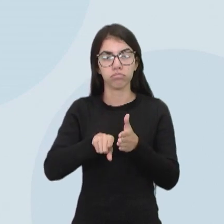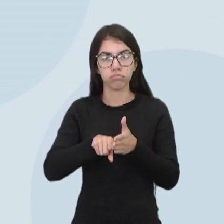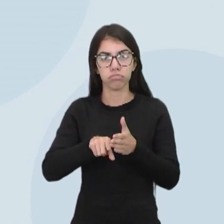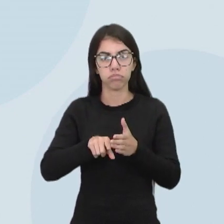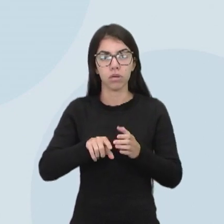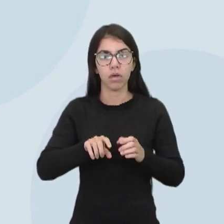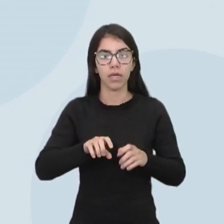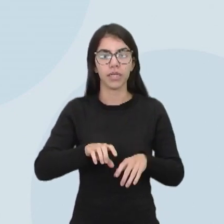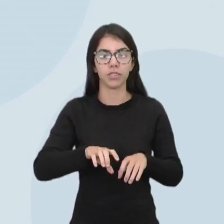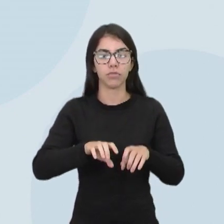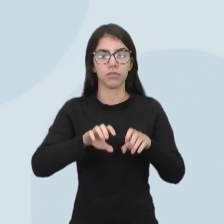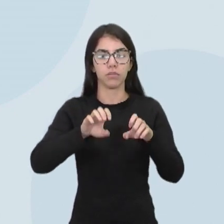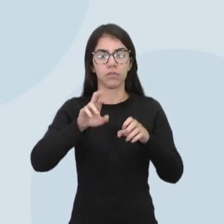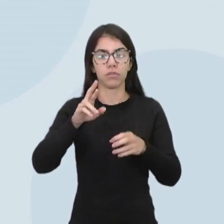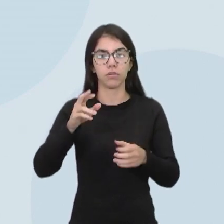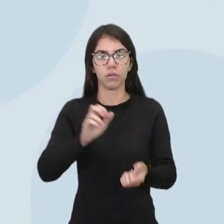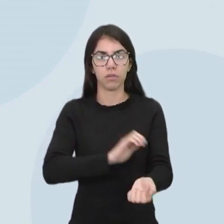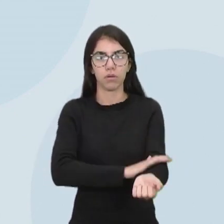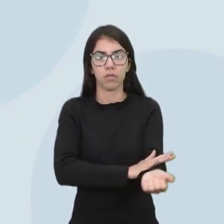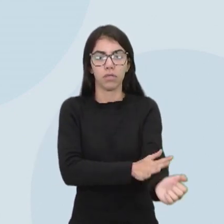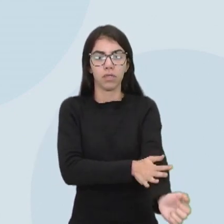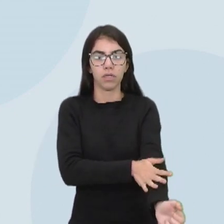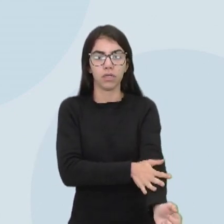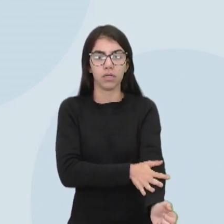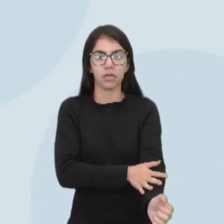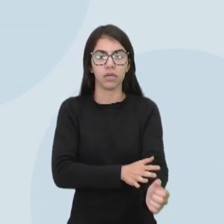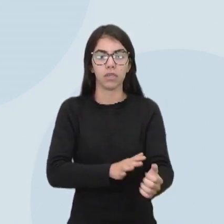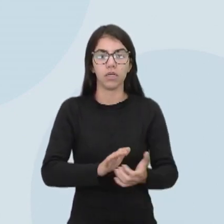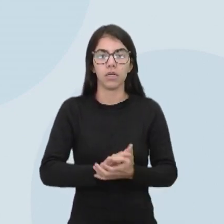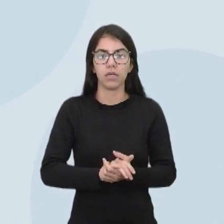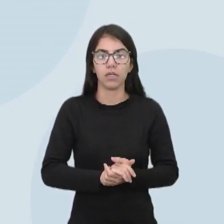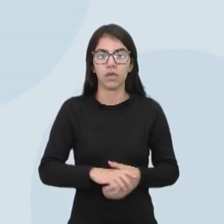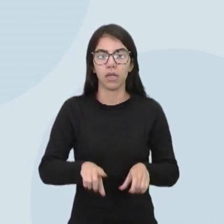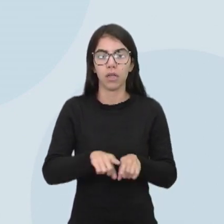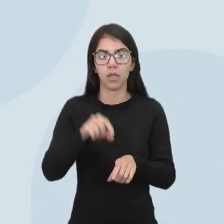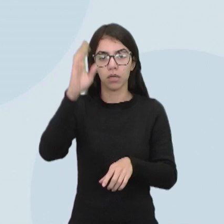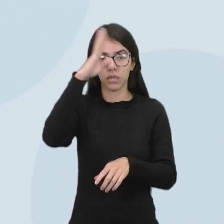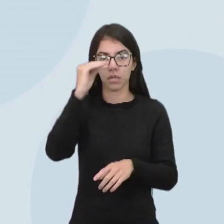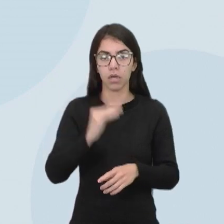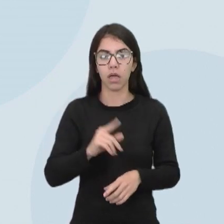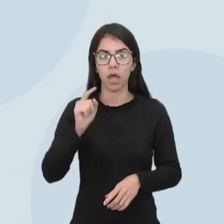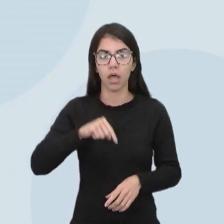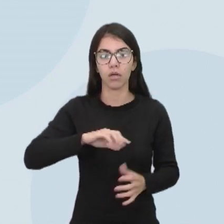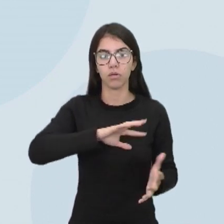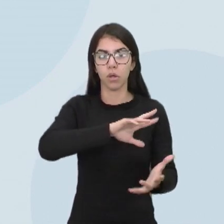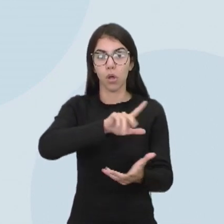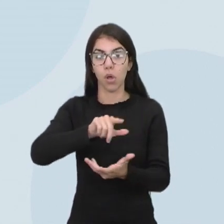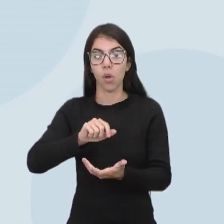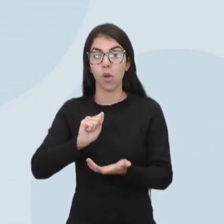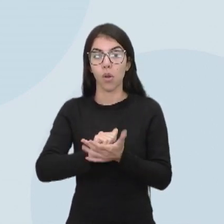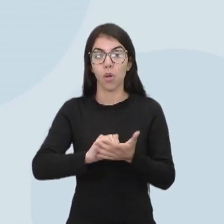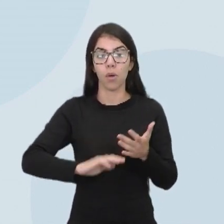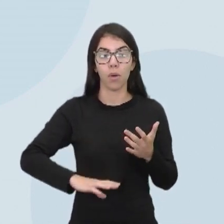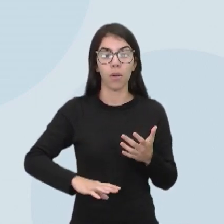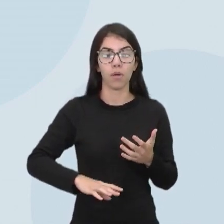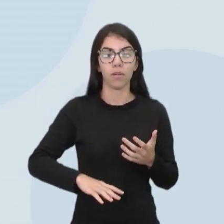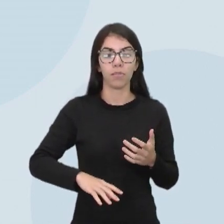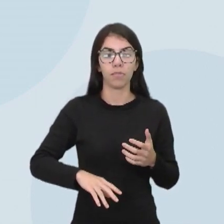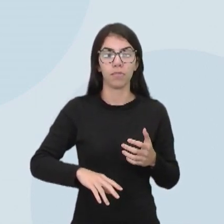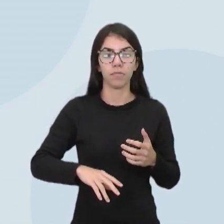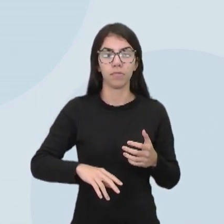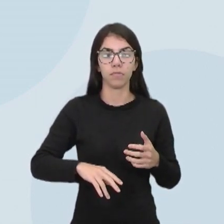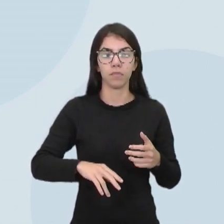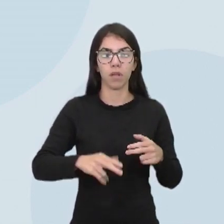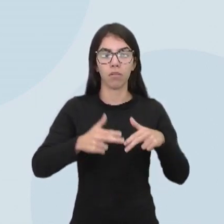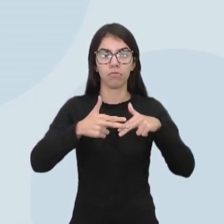Étnico-Raciais no Brasil e no Mundo. Essa atividade 4, ela faz parte aí do nosso aprofundamento